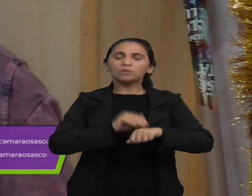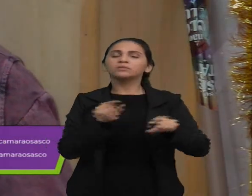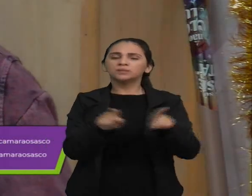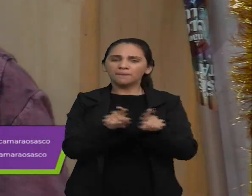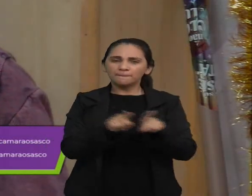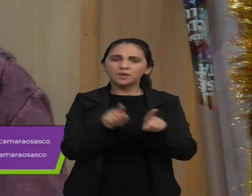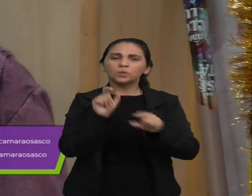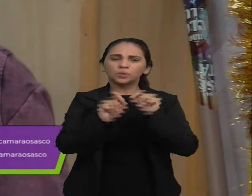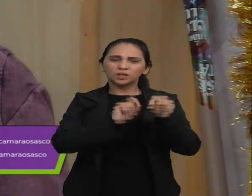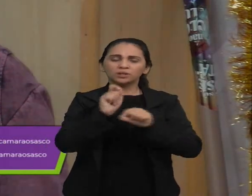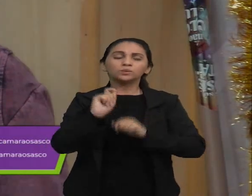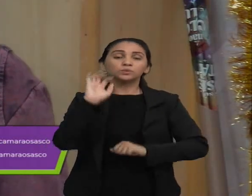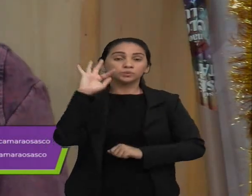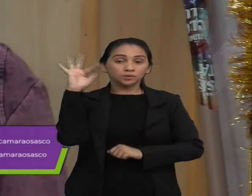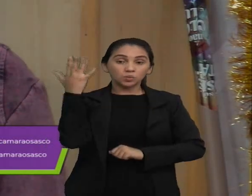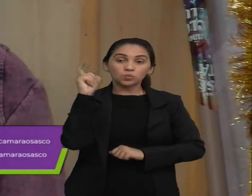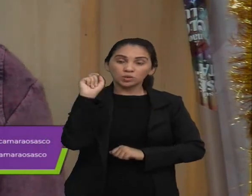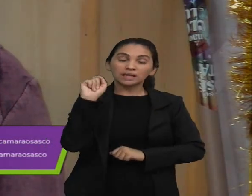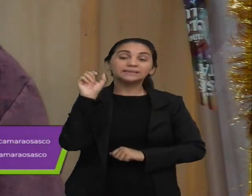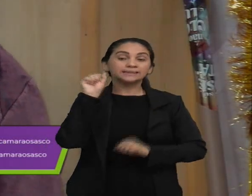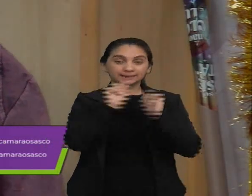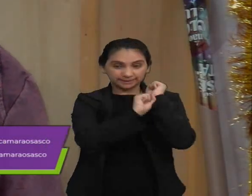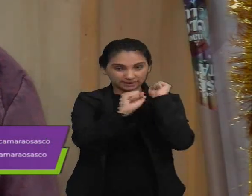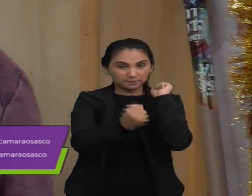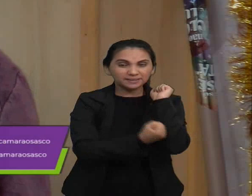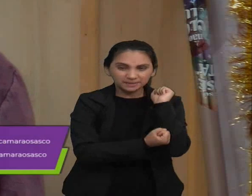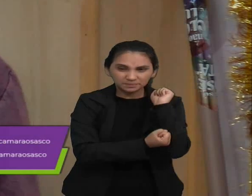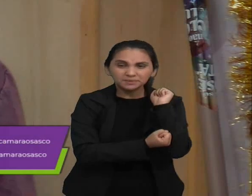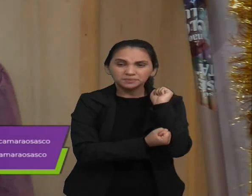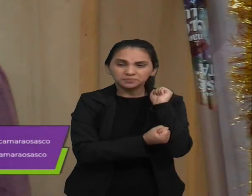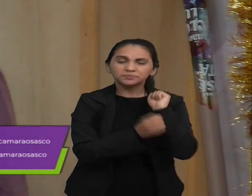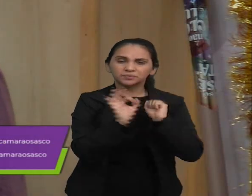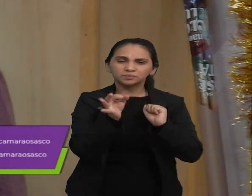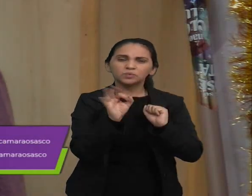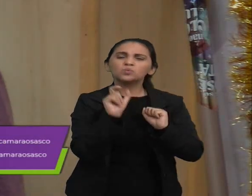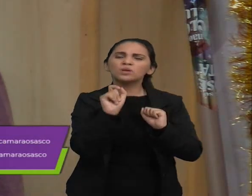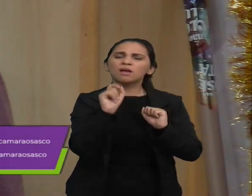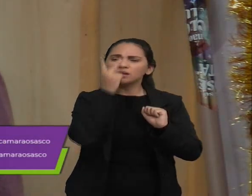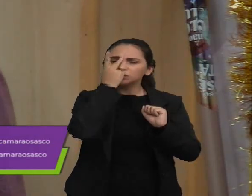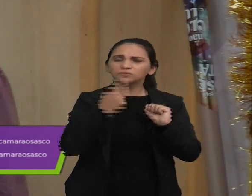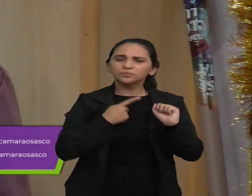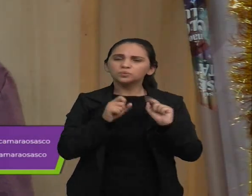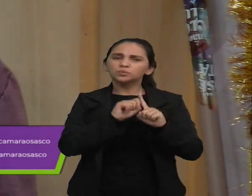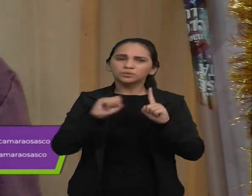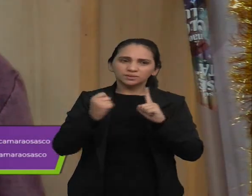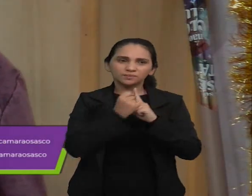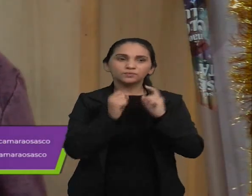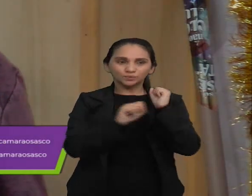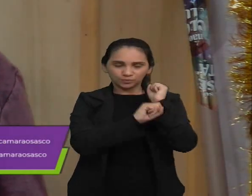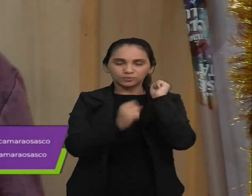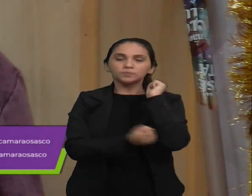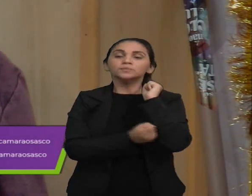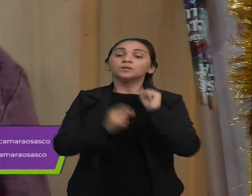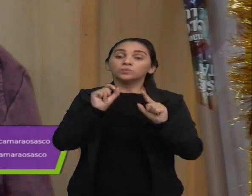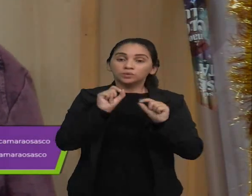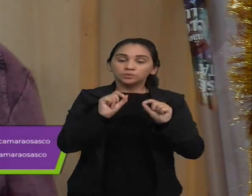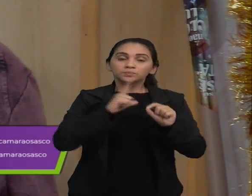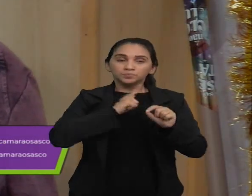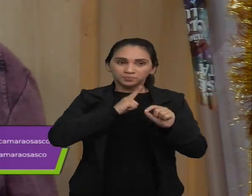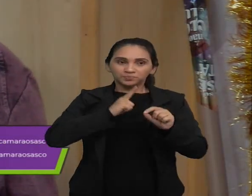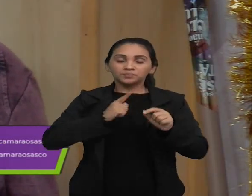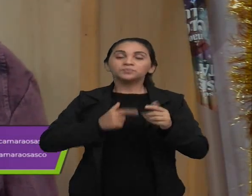autossustentáveis, como a gente chama na Sabesp. O que é autossustentável? São cidades que bancam